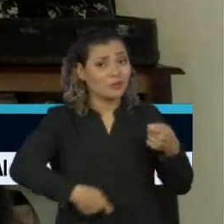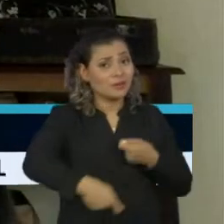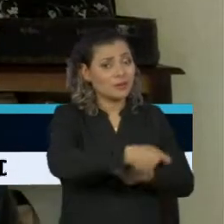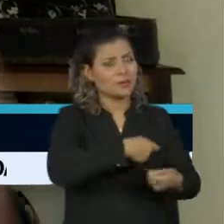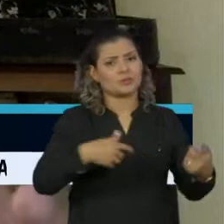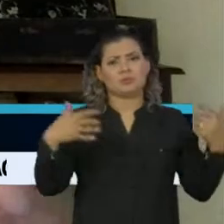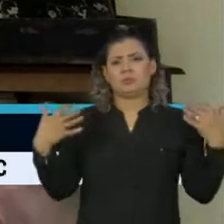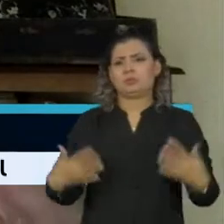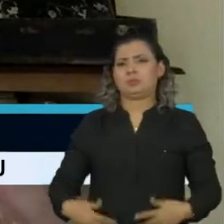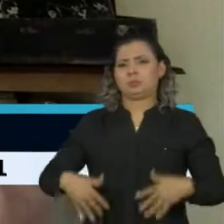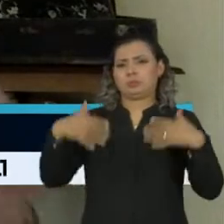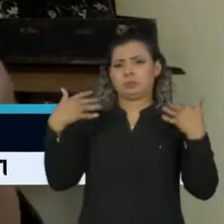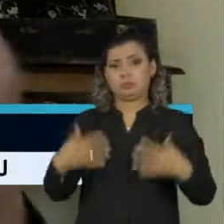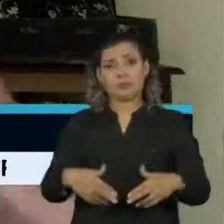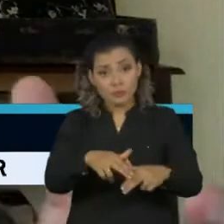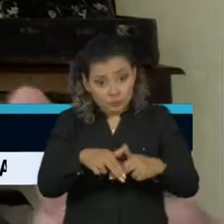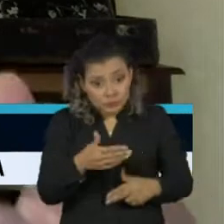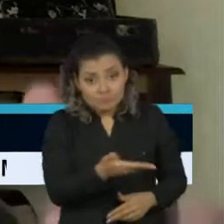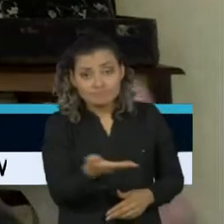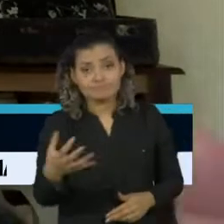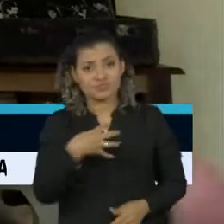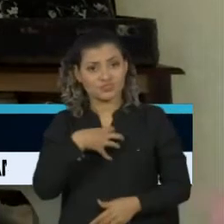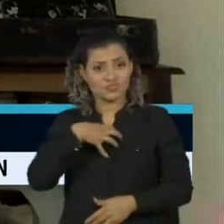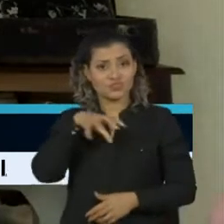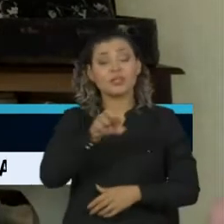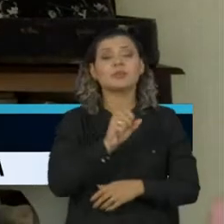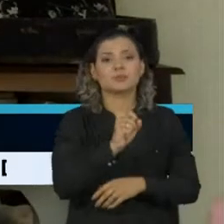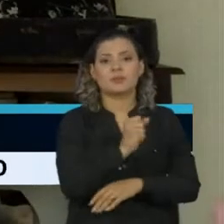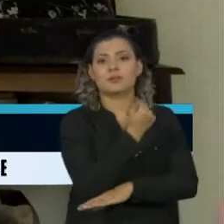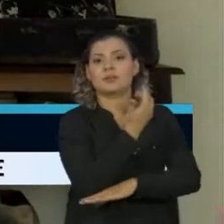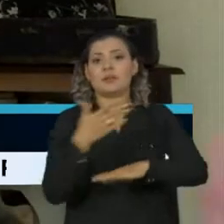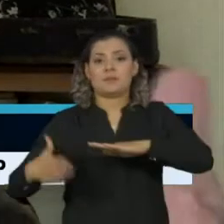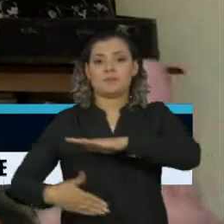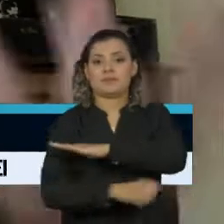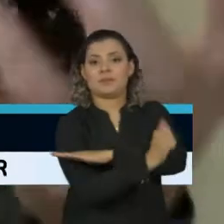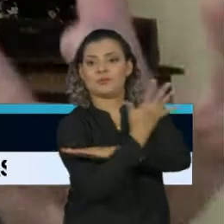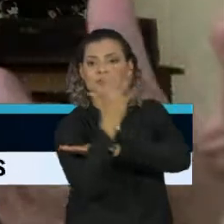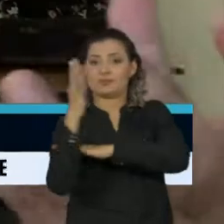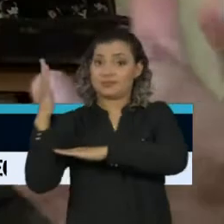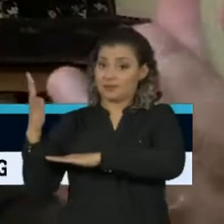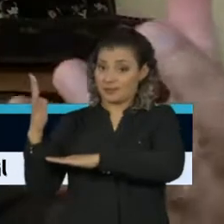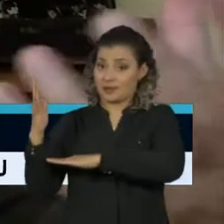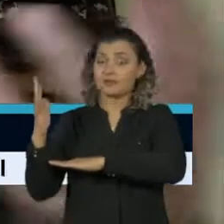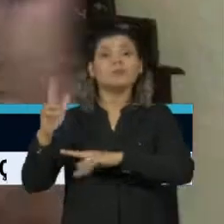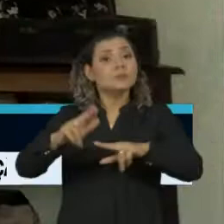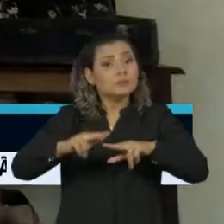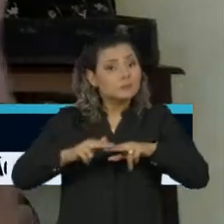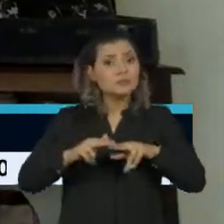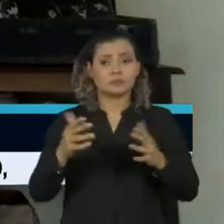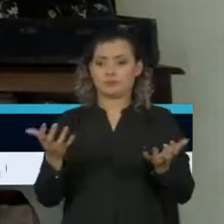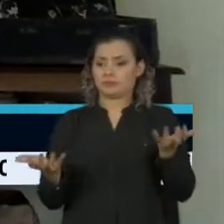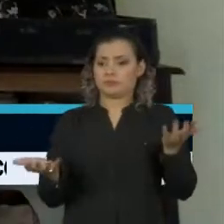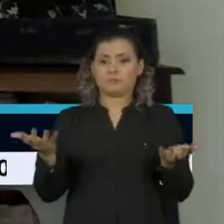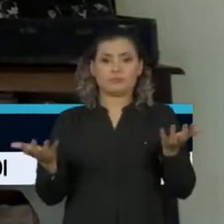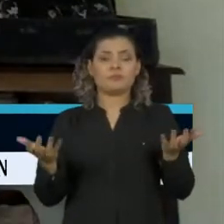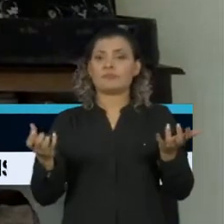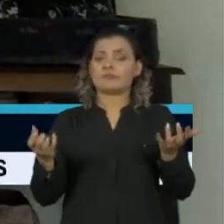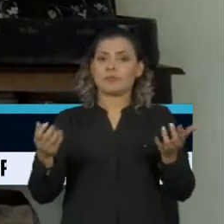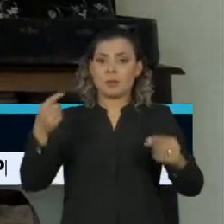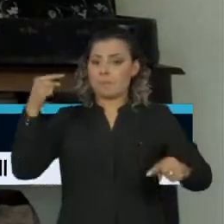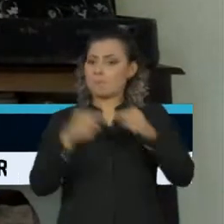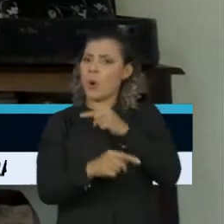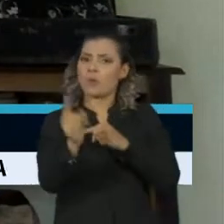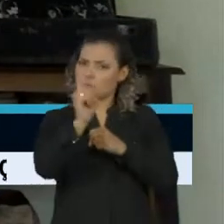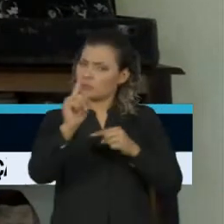temos essa pegada da biodiversidade. Essas duas coisas não são incompatíveis,